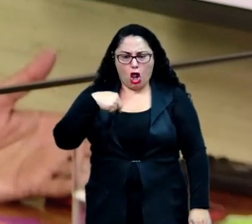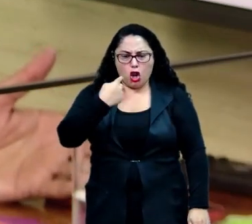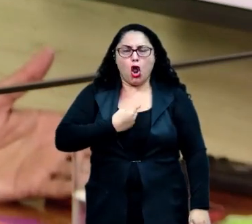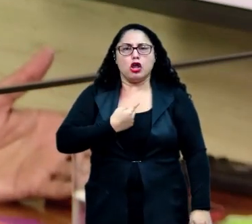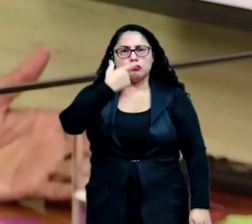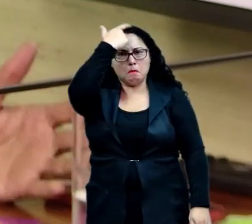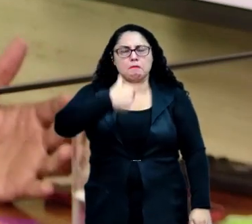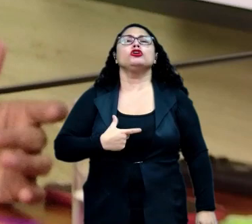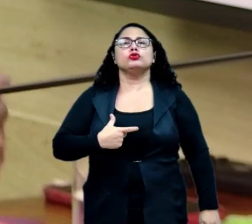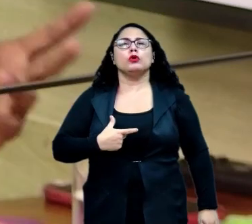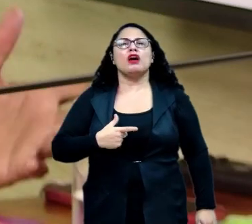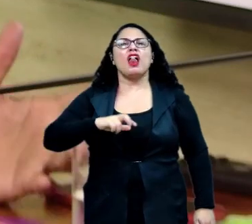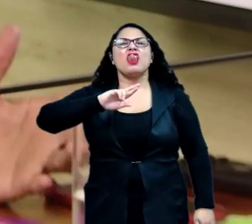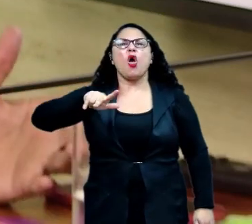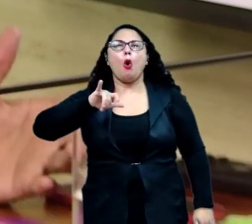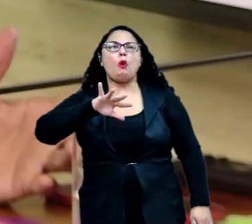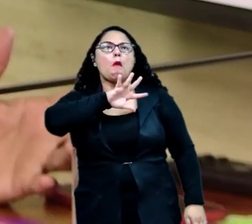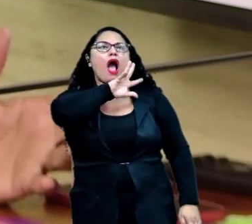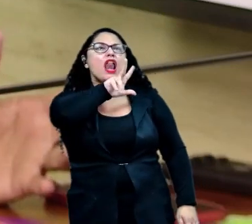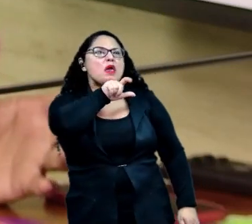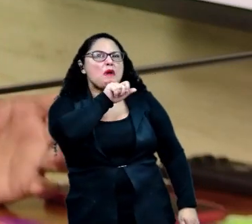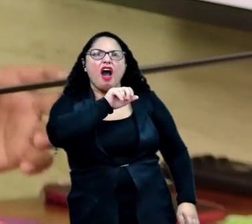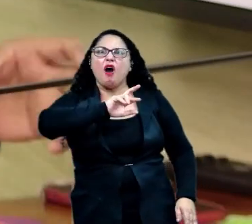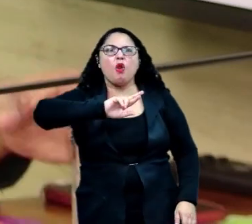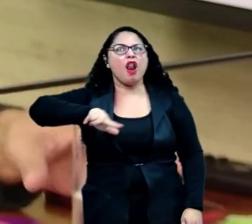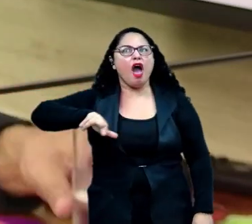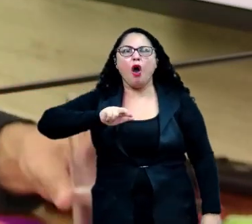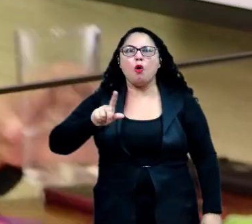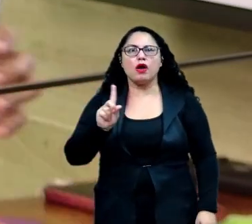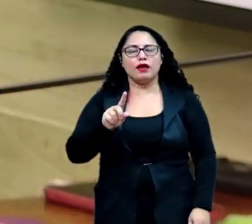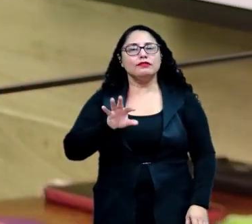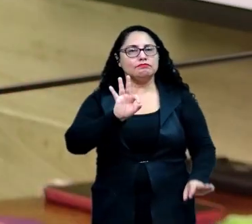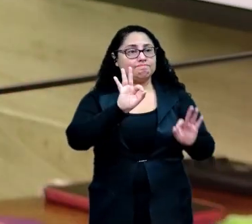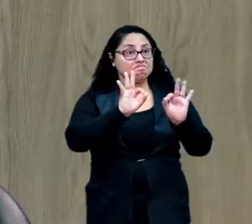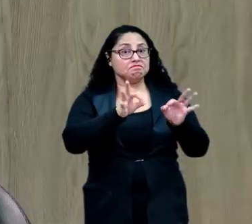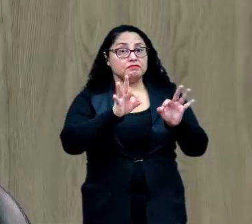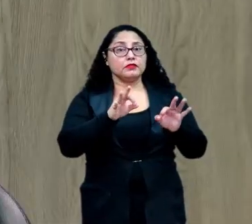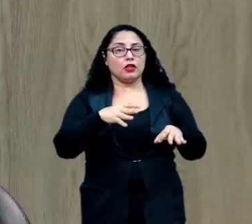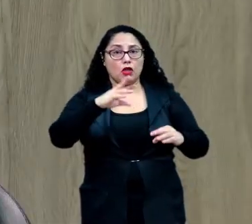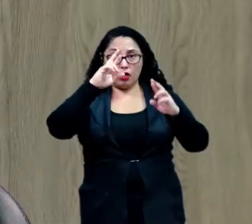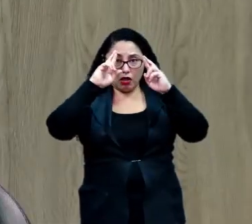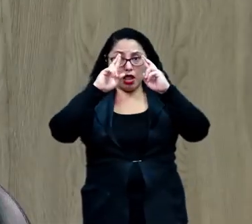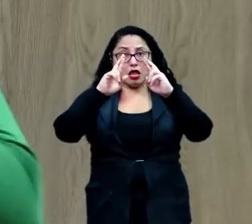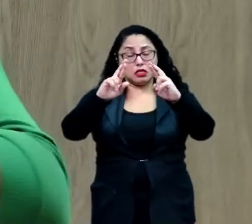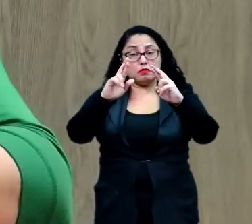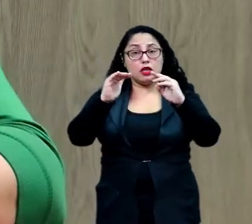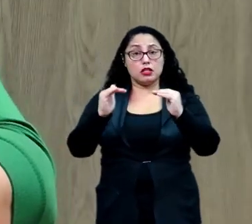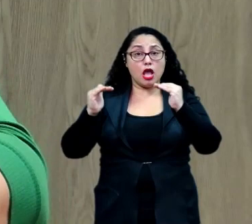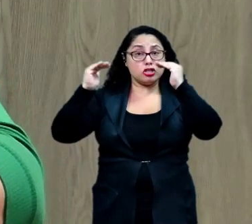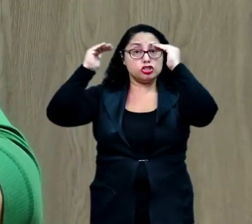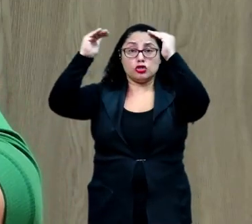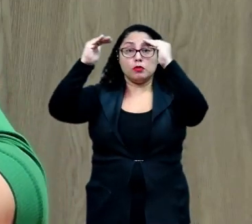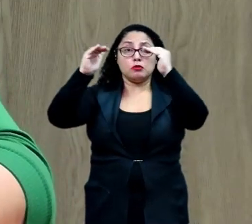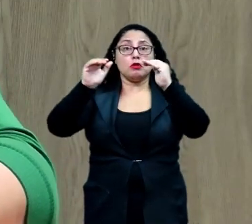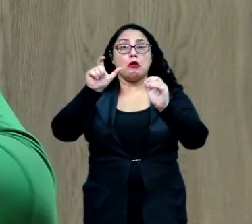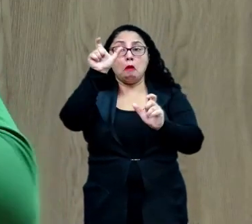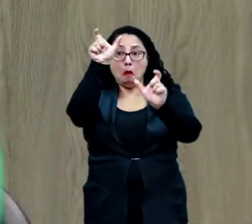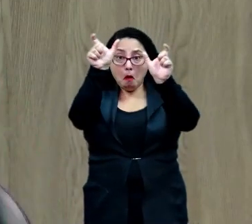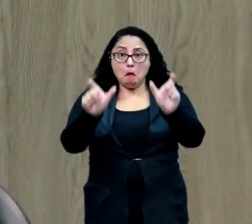como pessoas, não como bicho, né? Uhum. Exatamente. É o respeito, né? Acima de tudo, o respeito ao ser